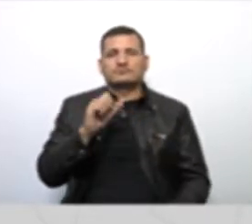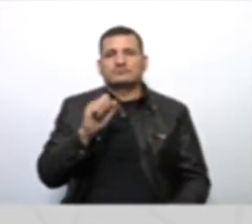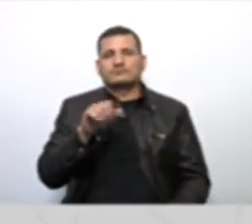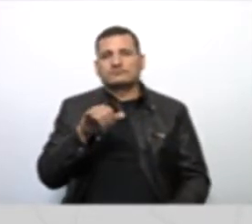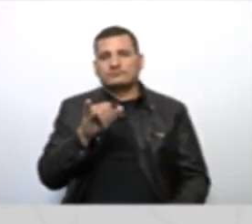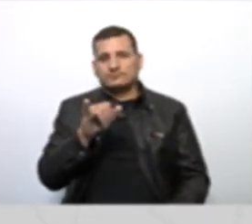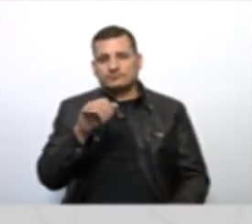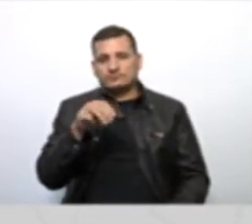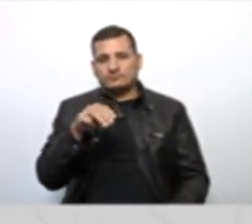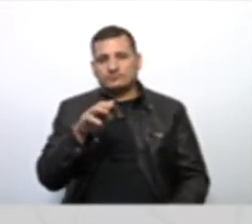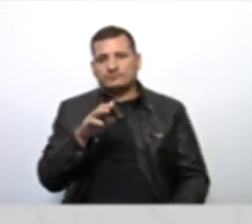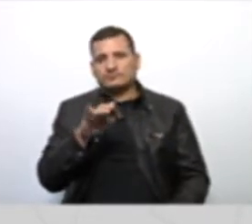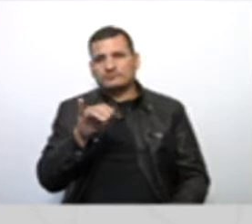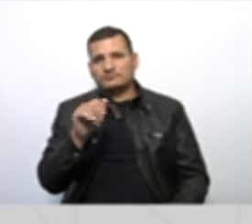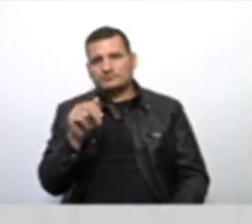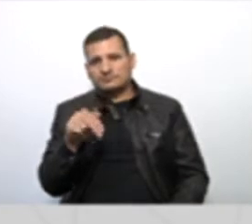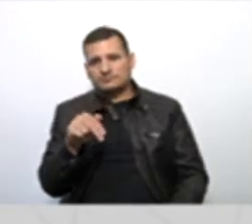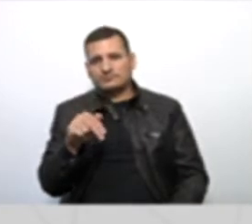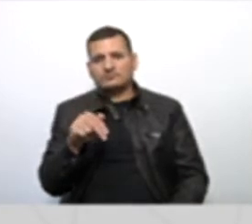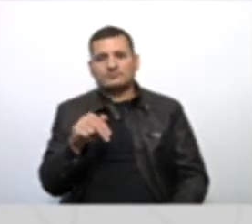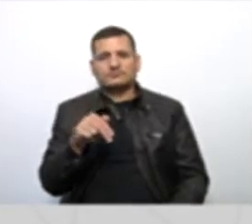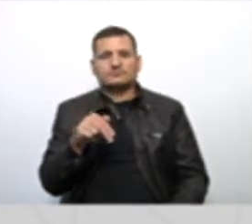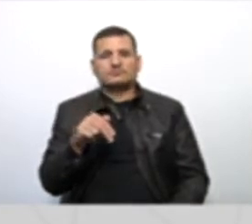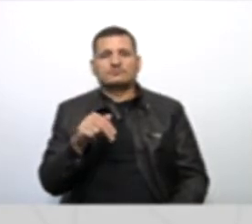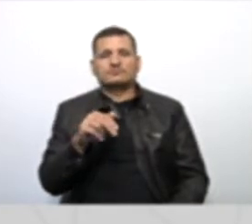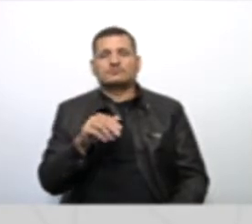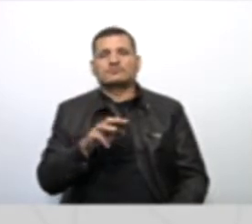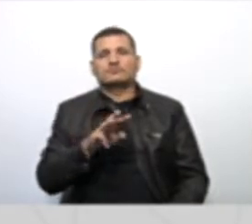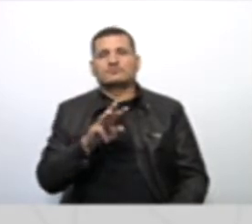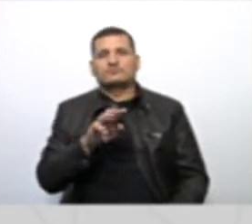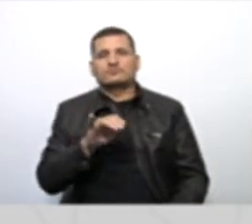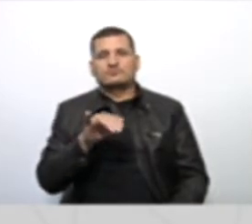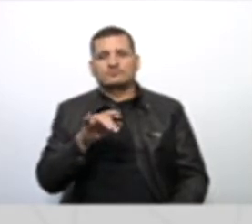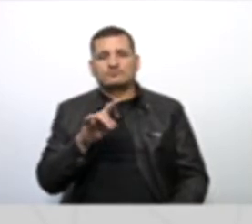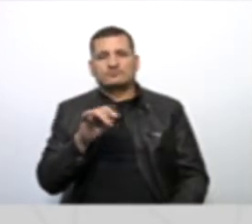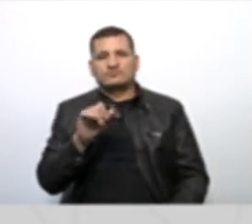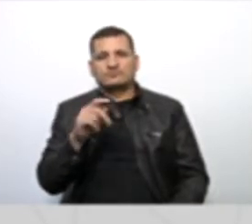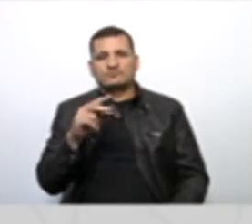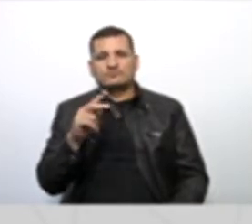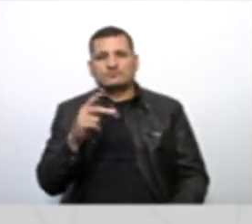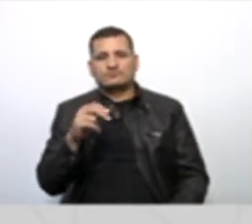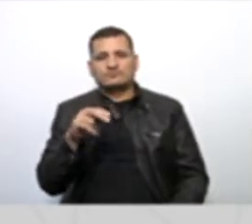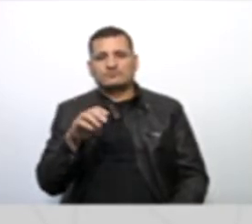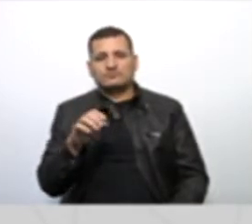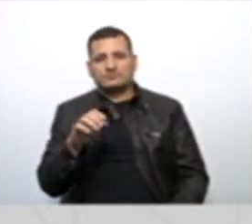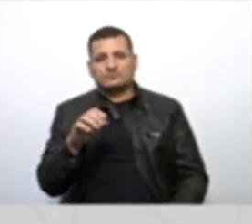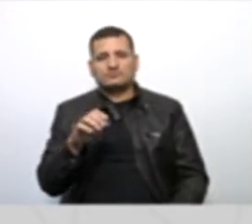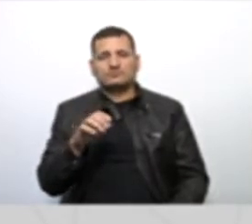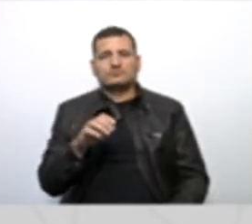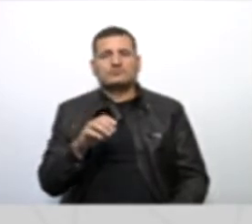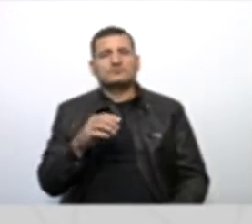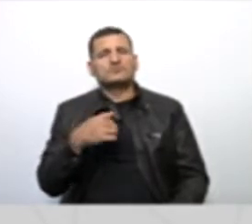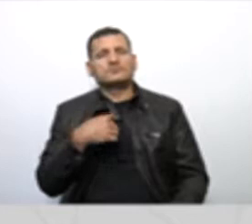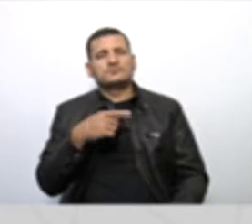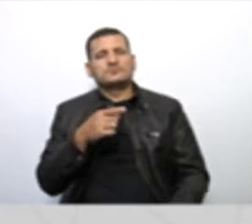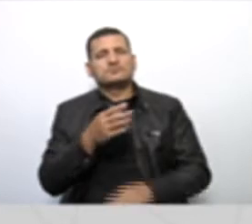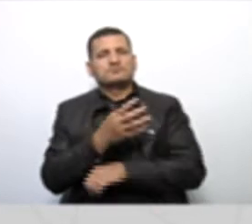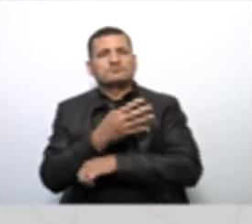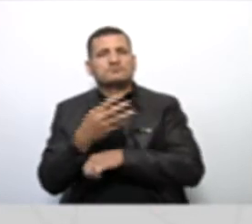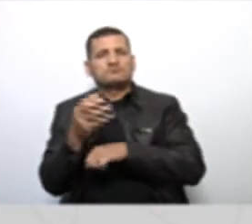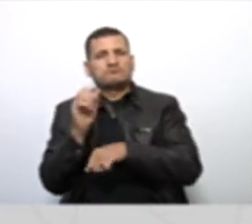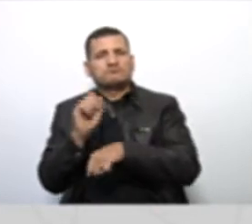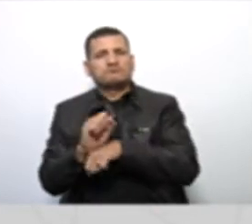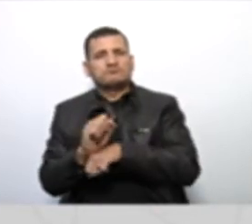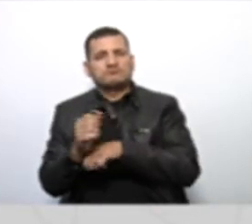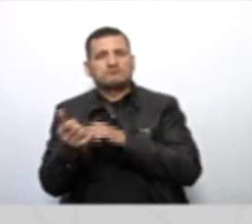Nokia, o Windows Phone da Microsoft. Eu vi que a Microsoft deu uma paradinha, né, para dispositivos móveis,